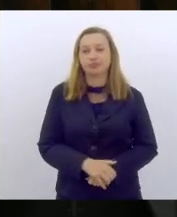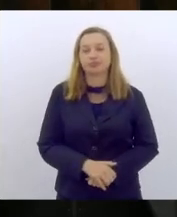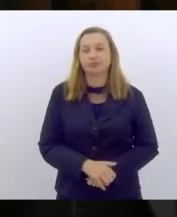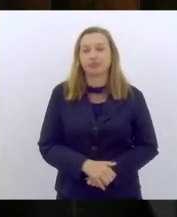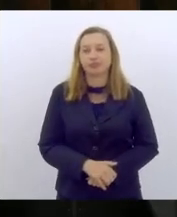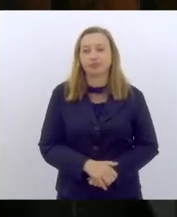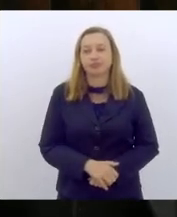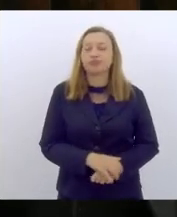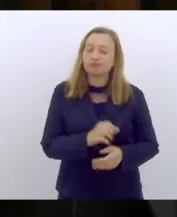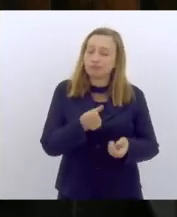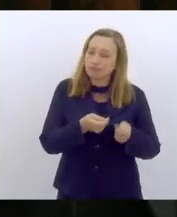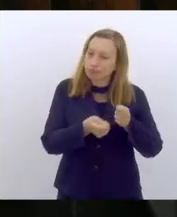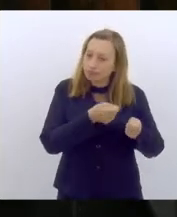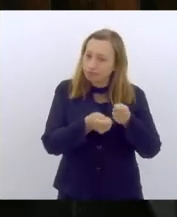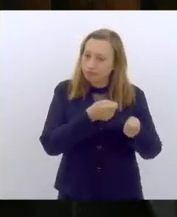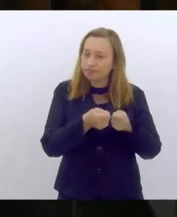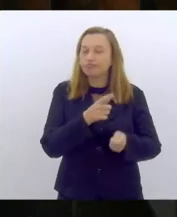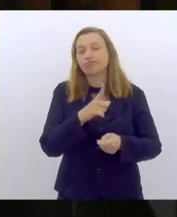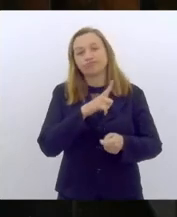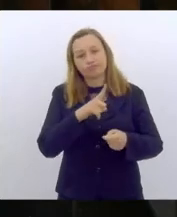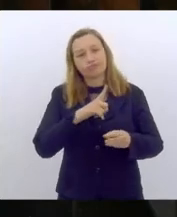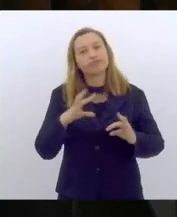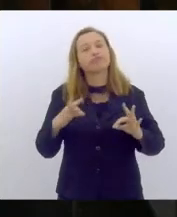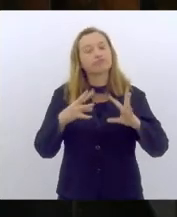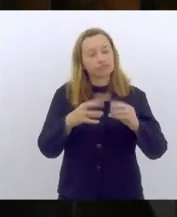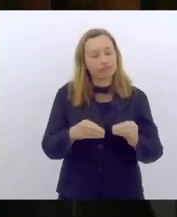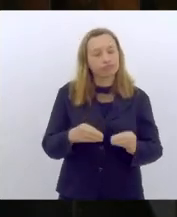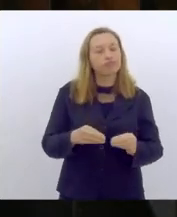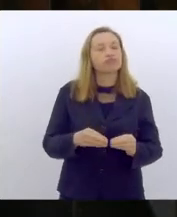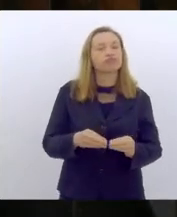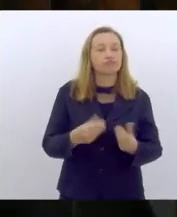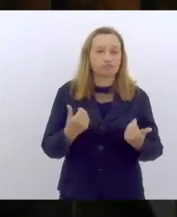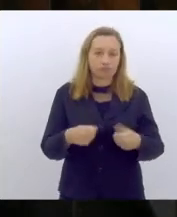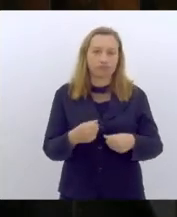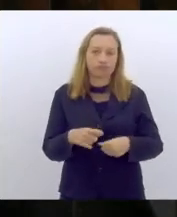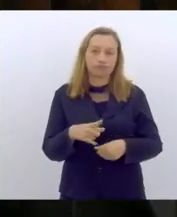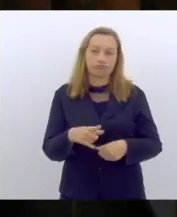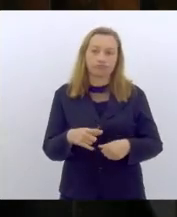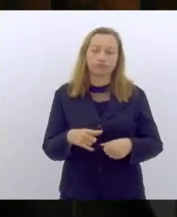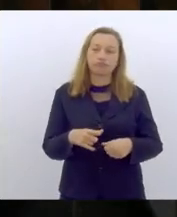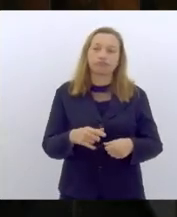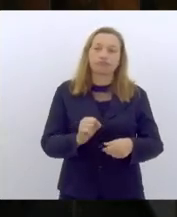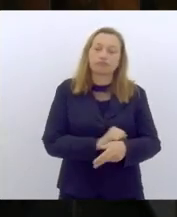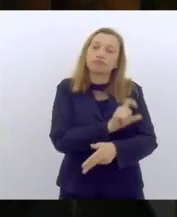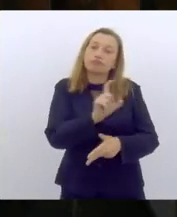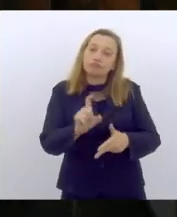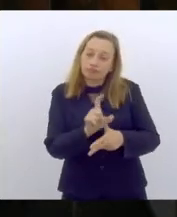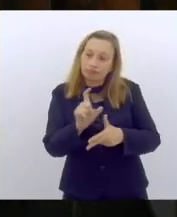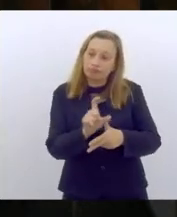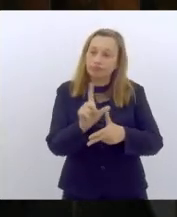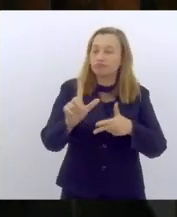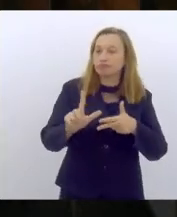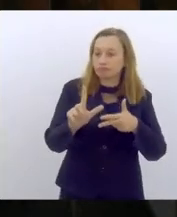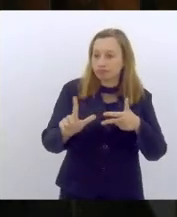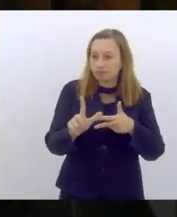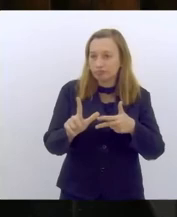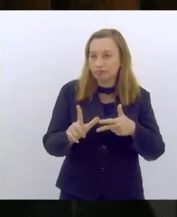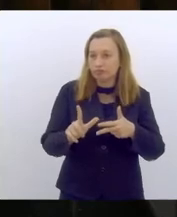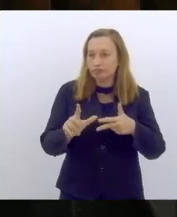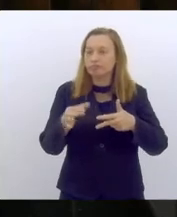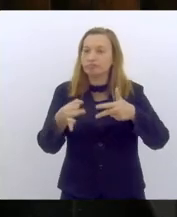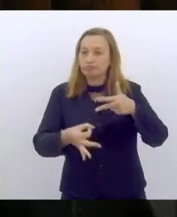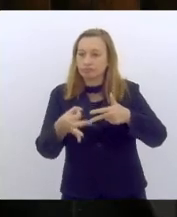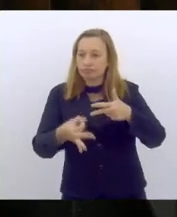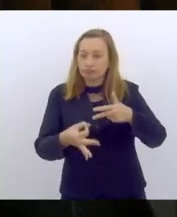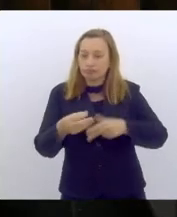tem os controles todos que devem ter que tanto do Poder Legislativo quanto Tribunal de Contas e do Ministério